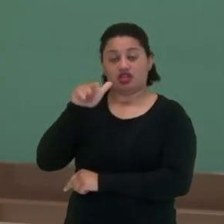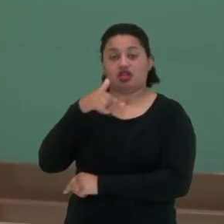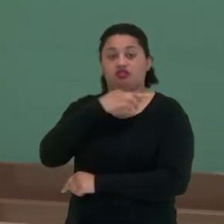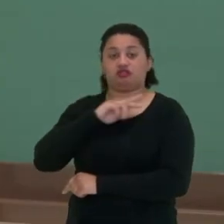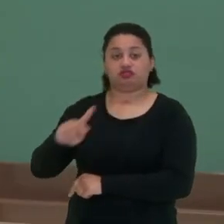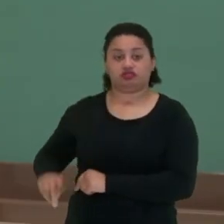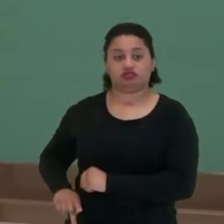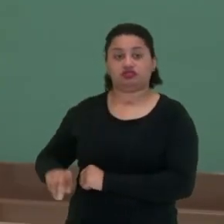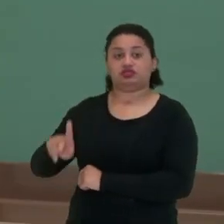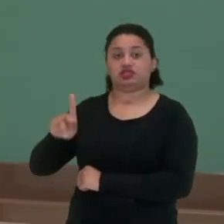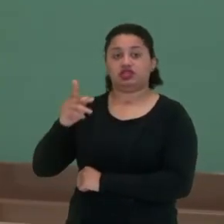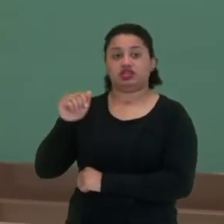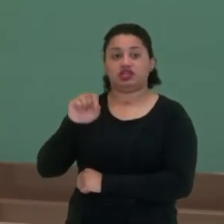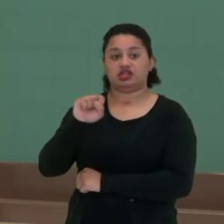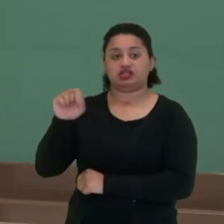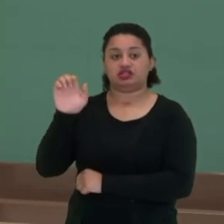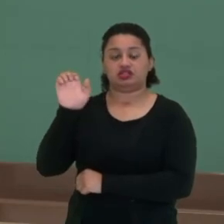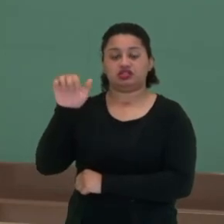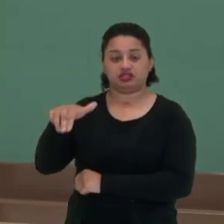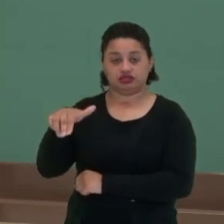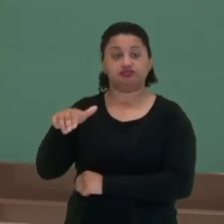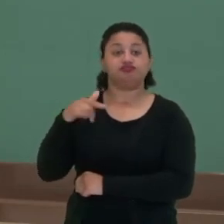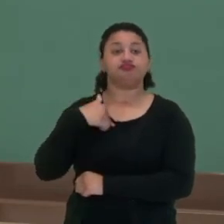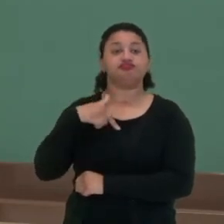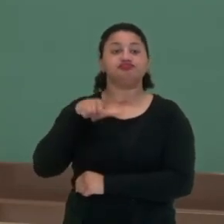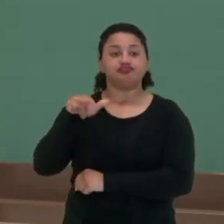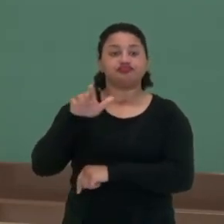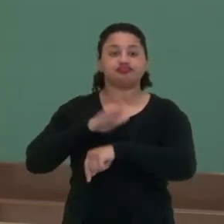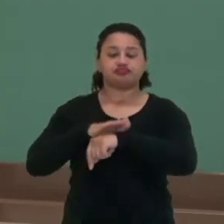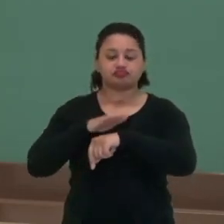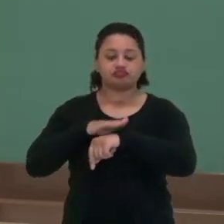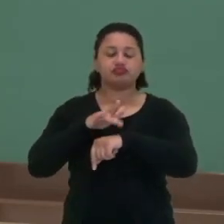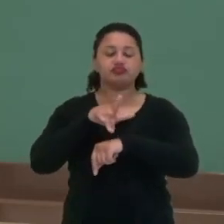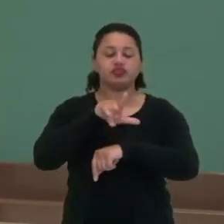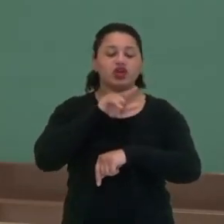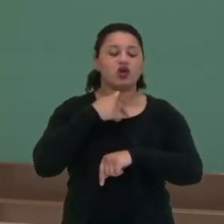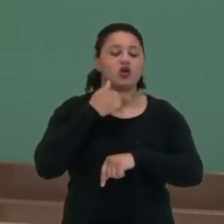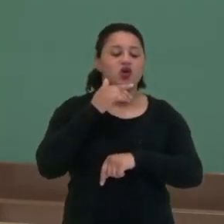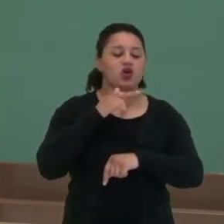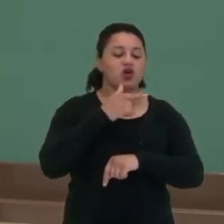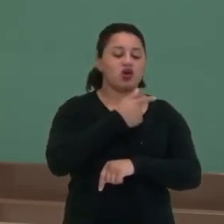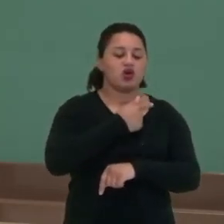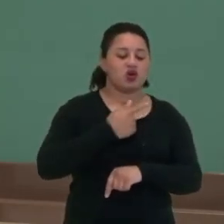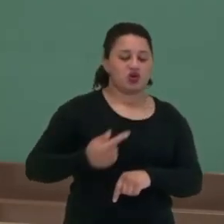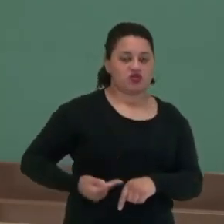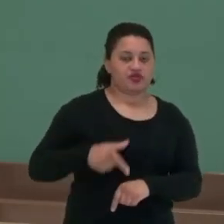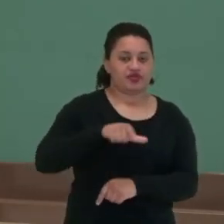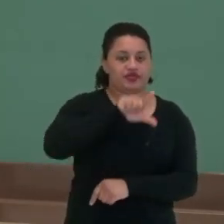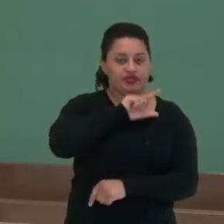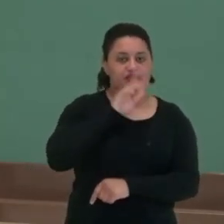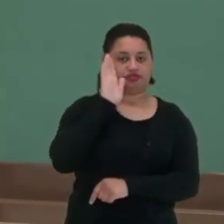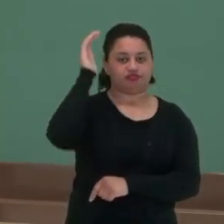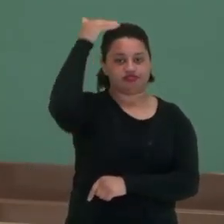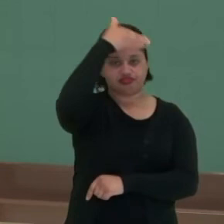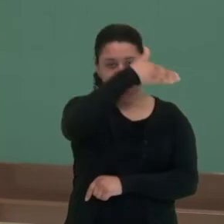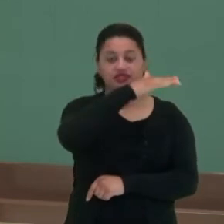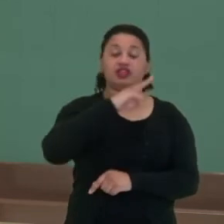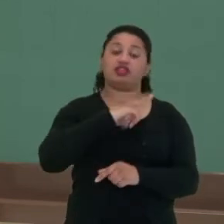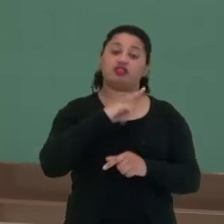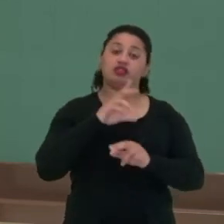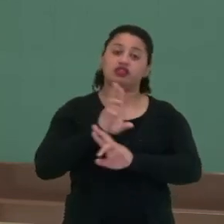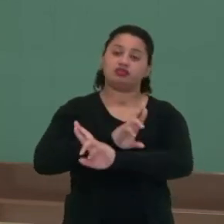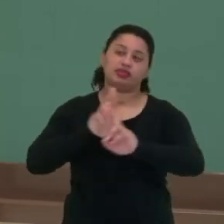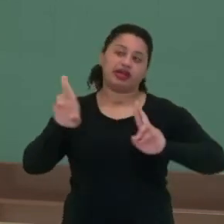Então, naquele momento, governos anteriores a Donald Trump haviam construído uma relação